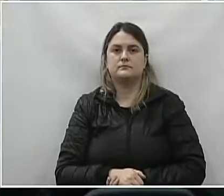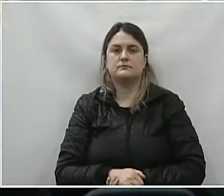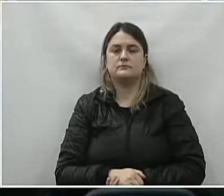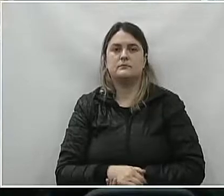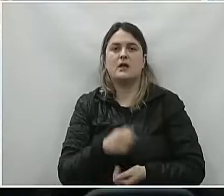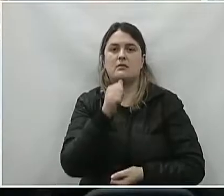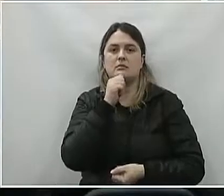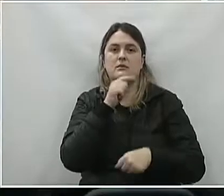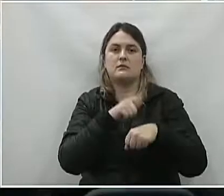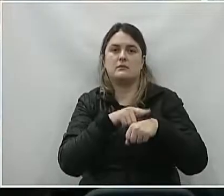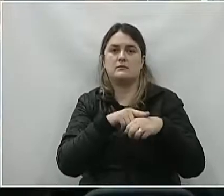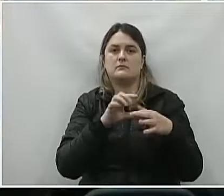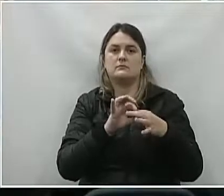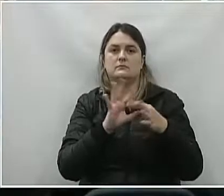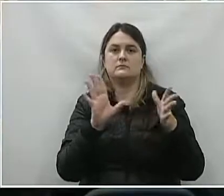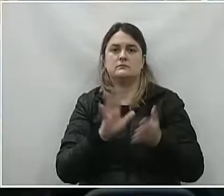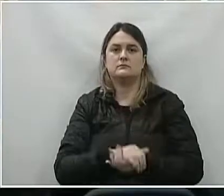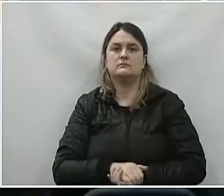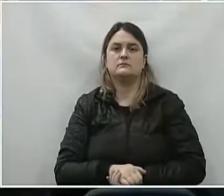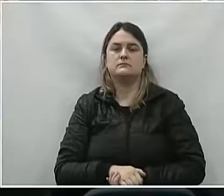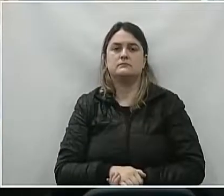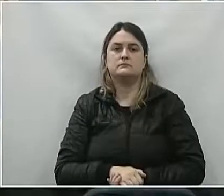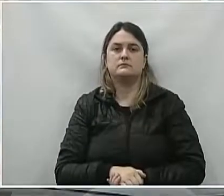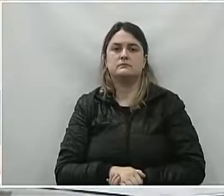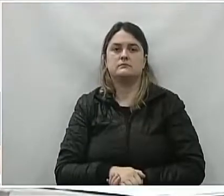A palavra continua em aberto.